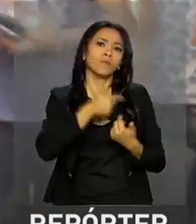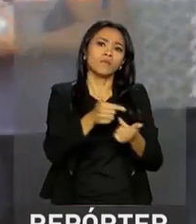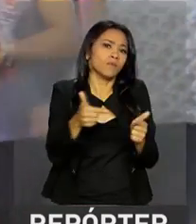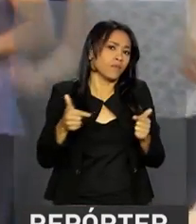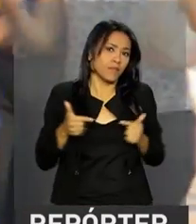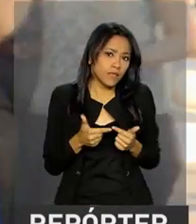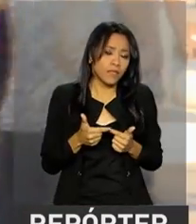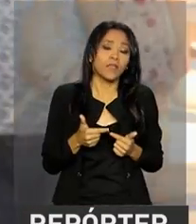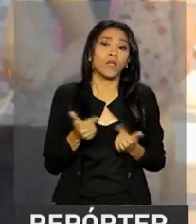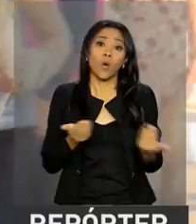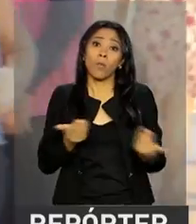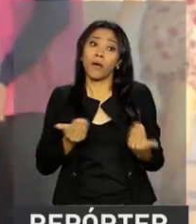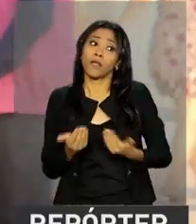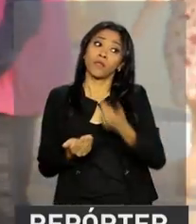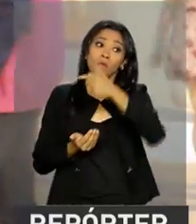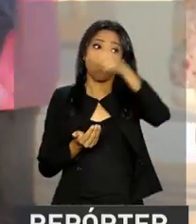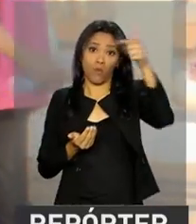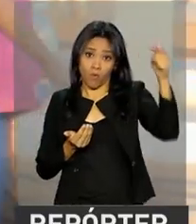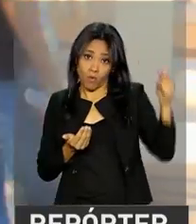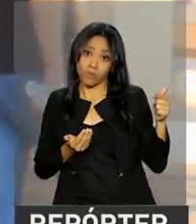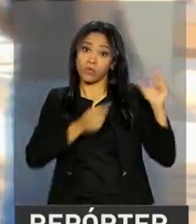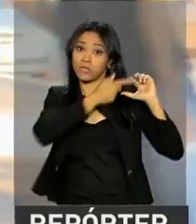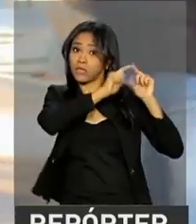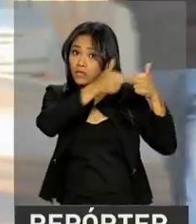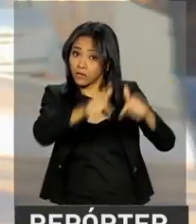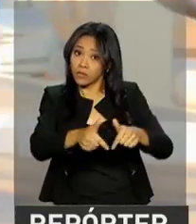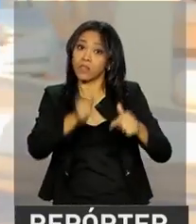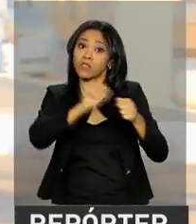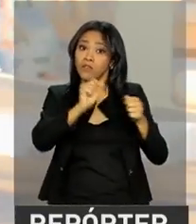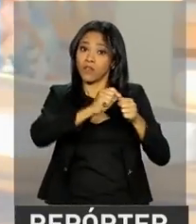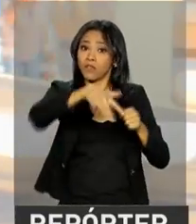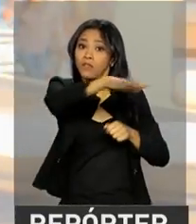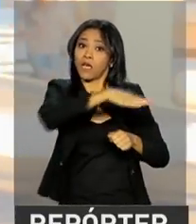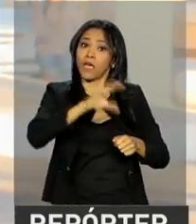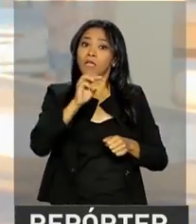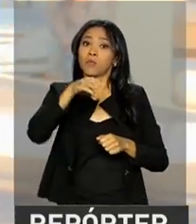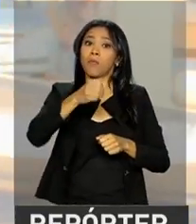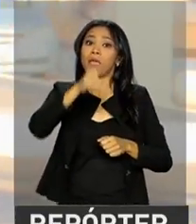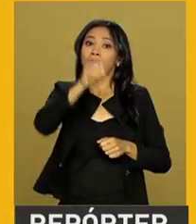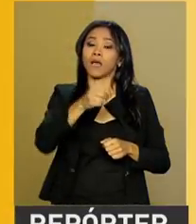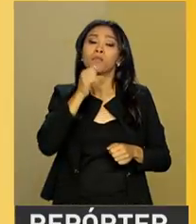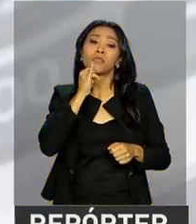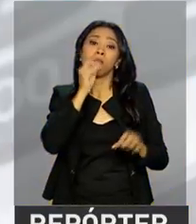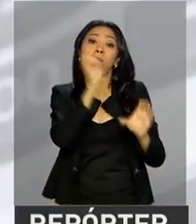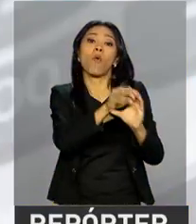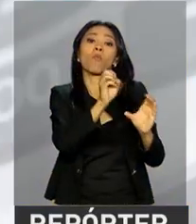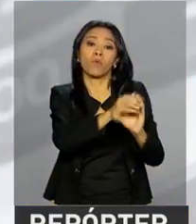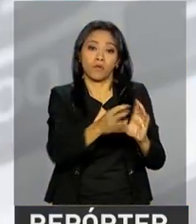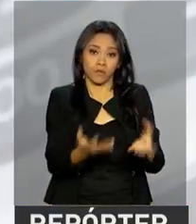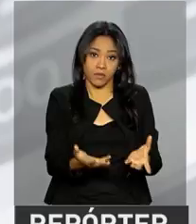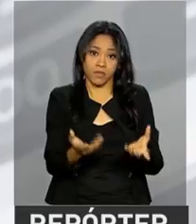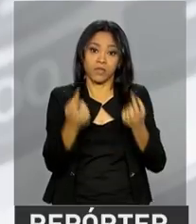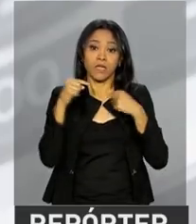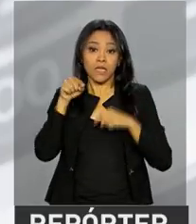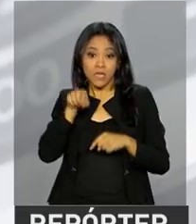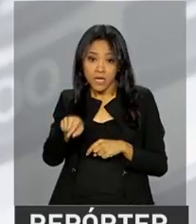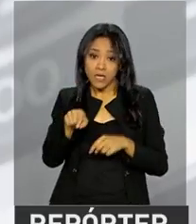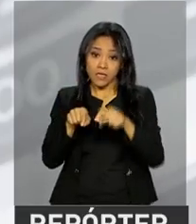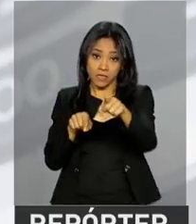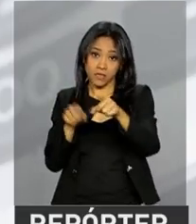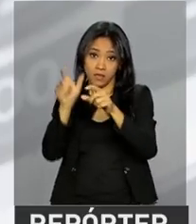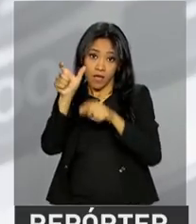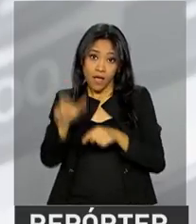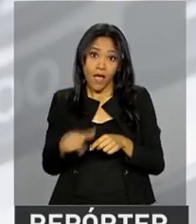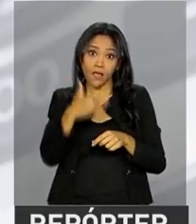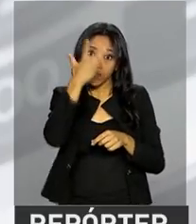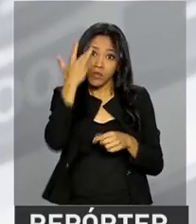comparação aos investimentos tradicionais feitos no mercado como a poupança e essa opção de investimento vem atraindo